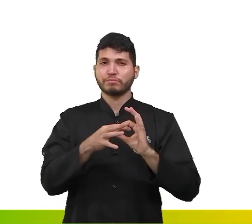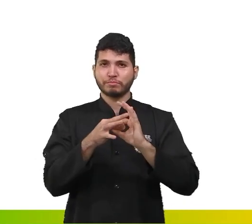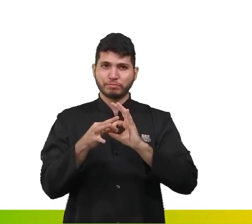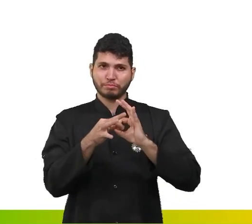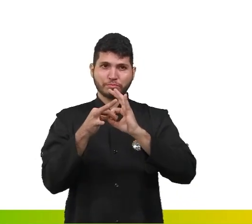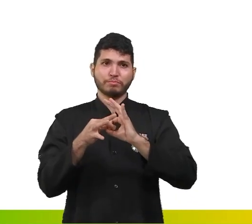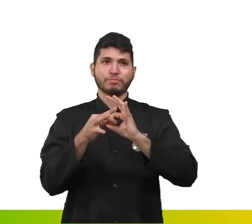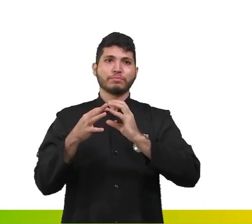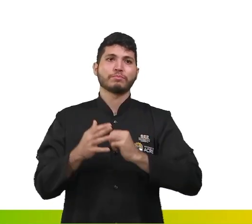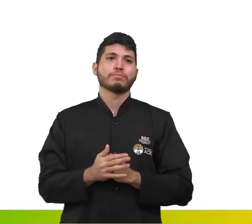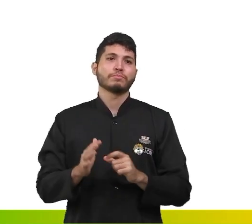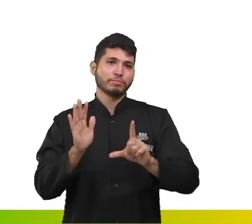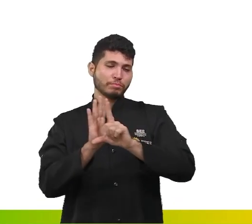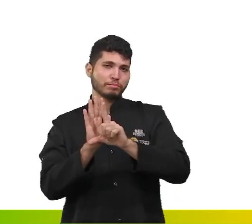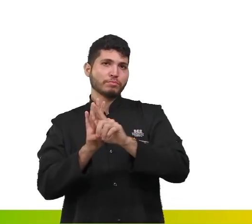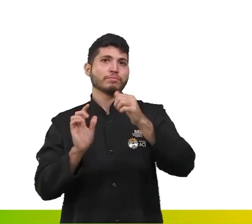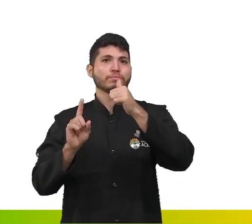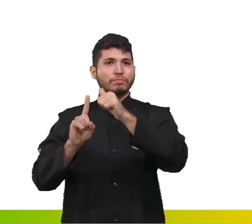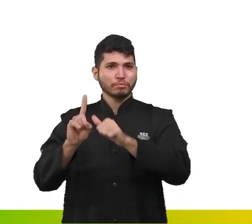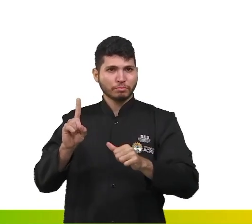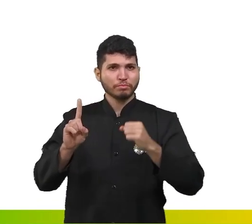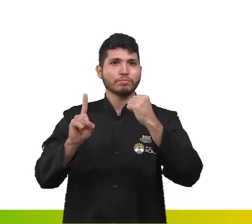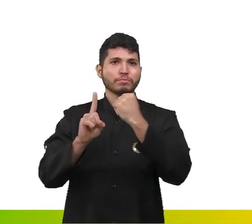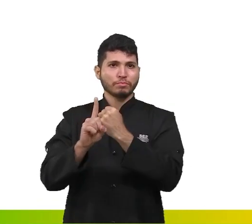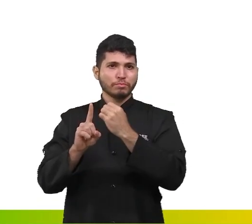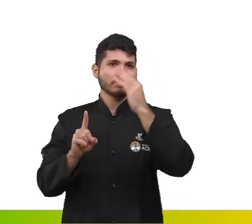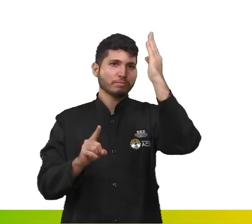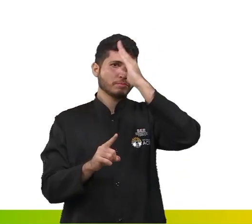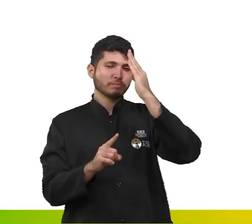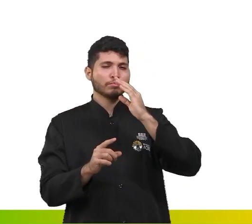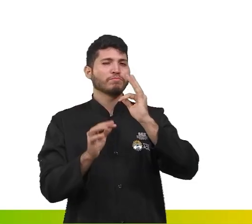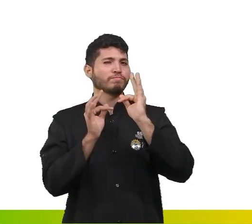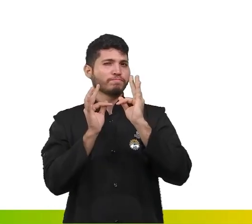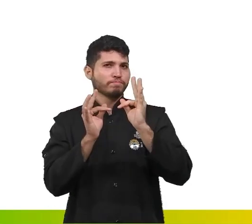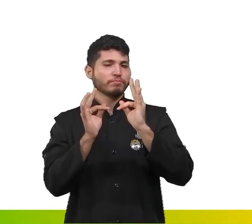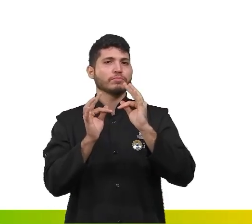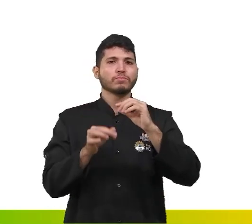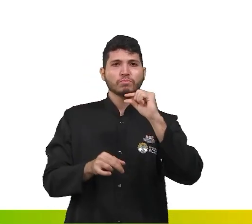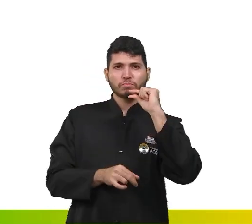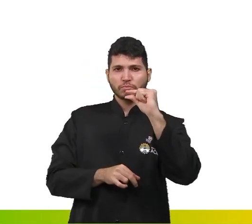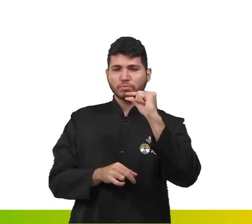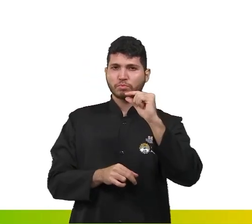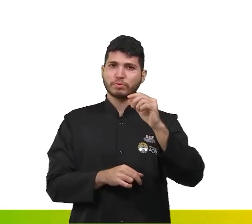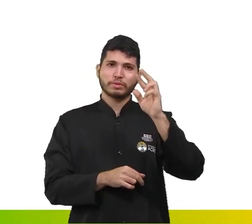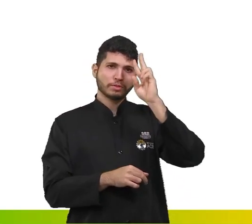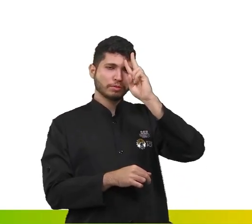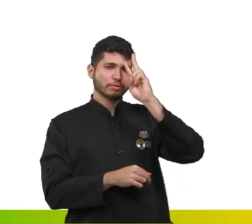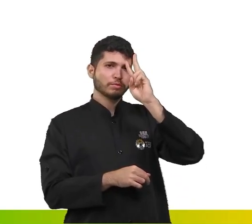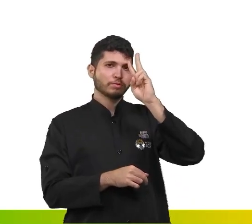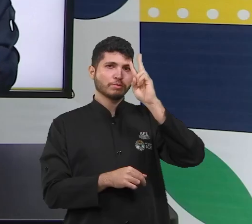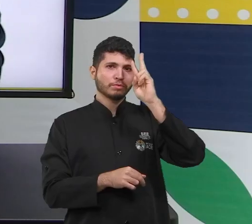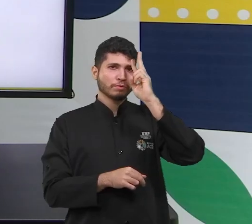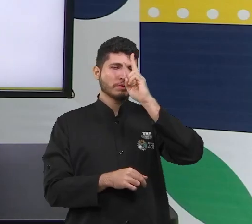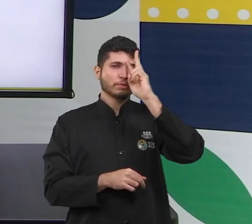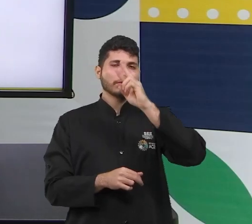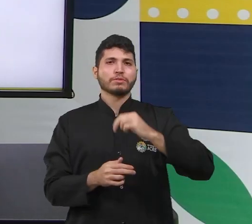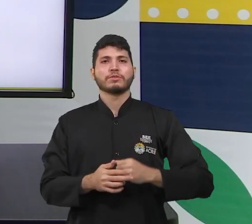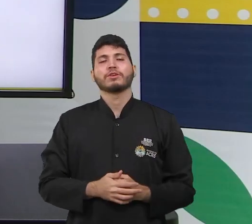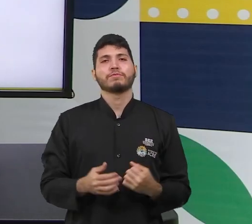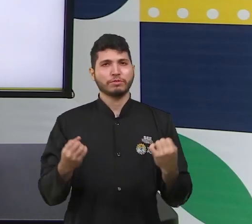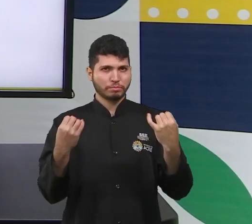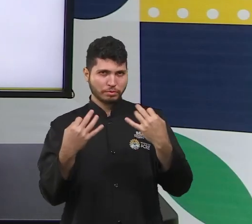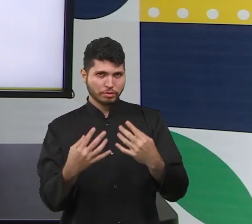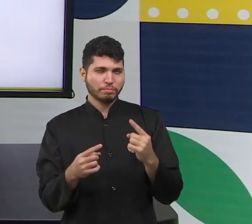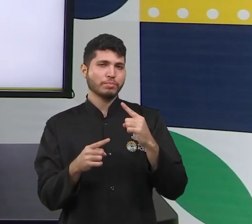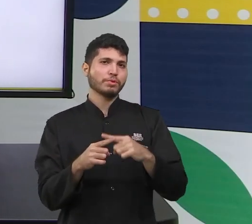lei de feminicídio no Brasil, um breve histórico. Vou falar um pouco do histórico dessa lei, porque, como eu falei no início da